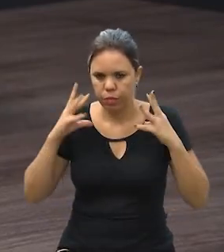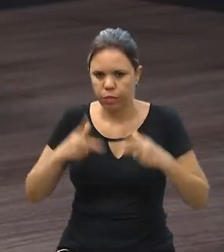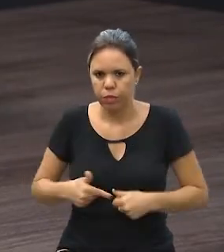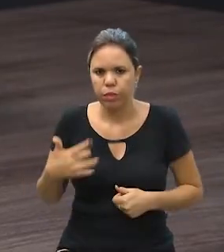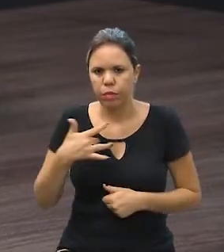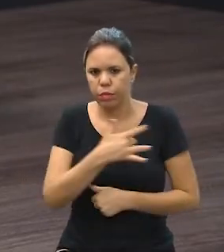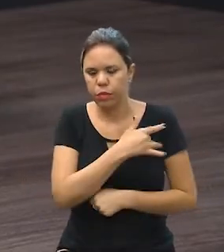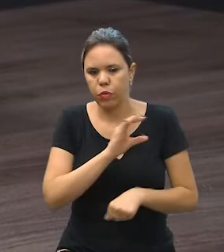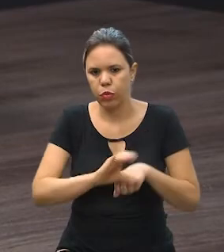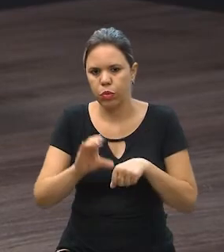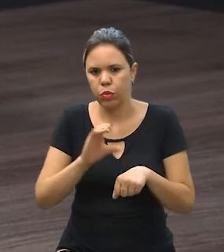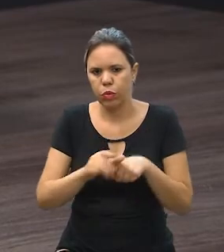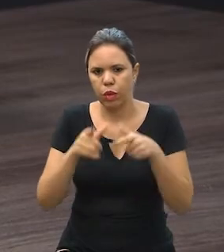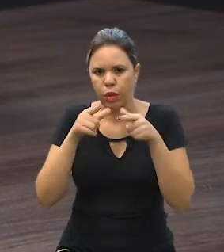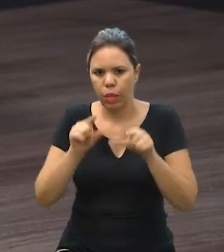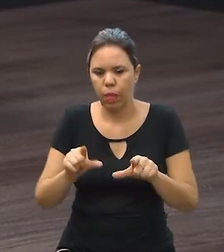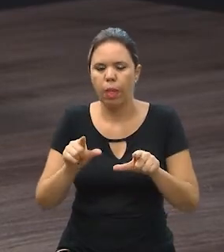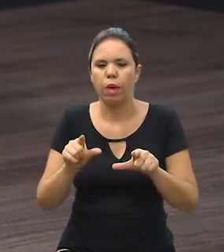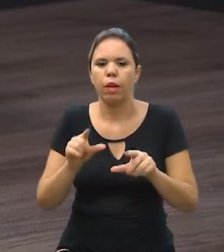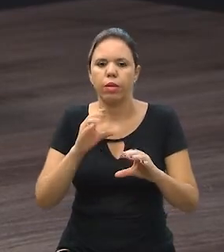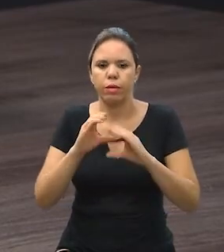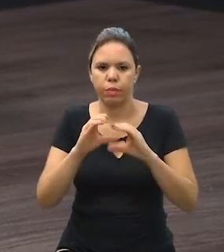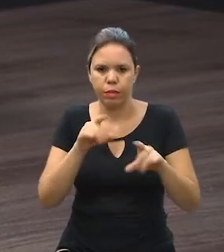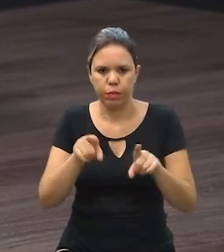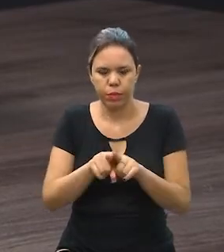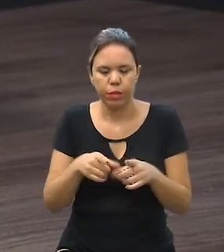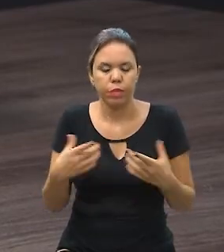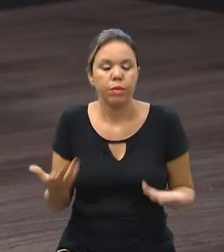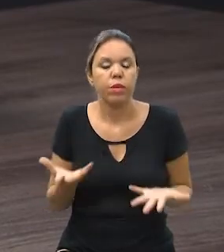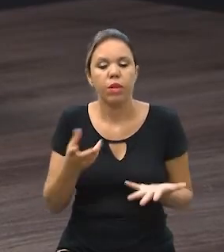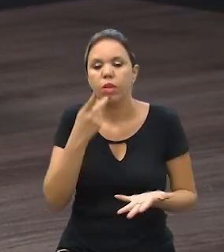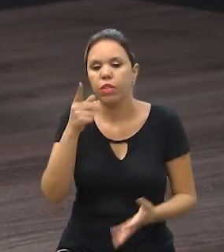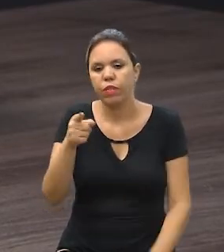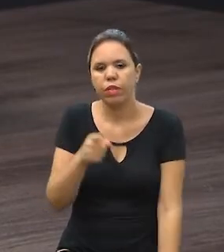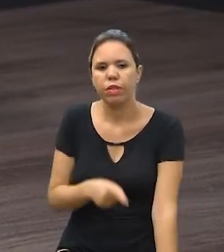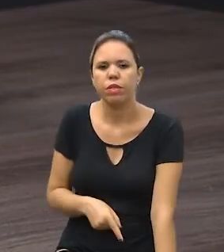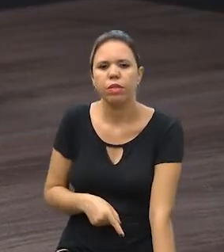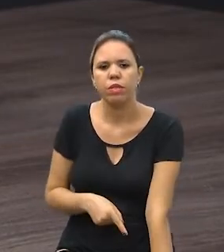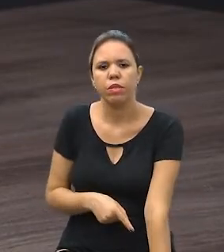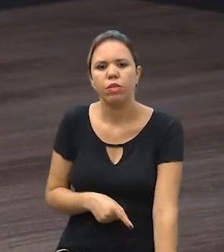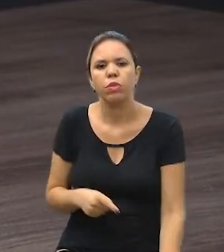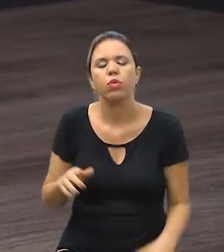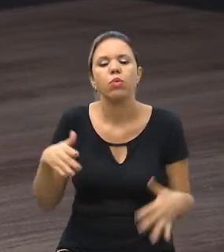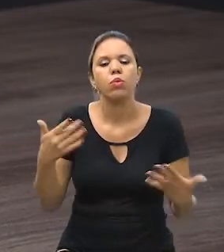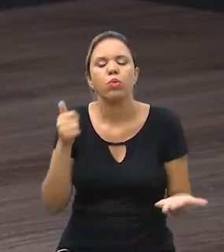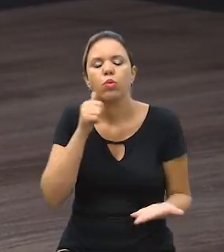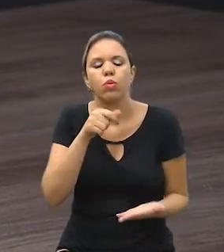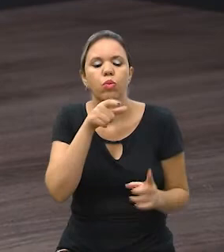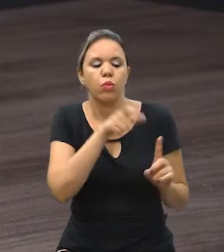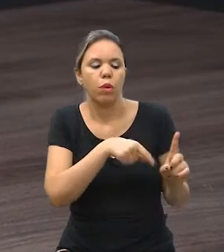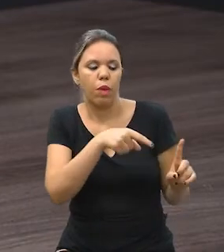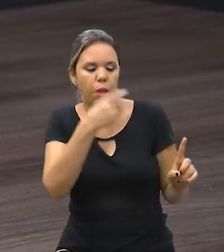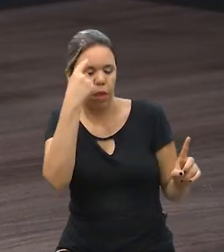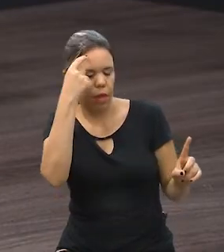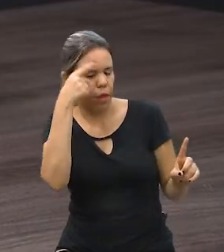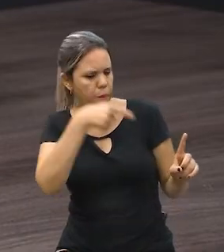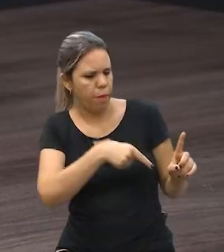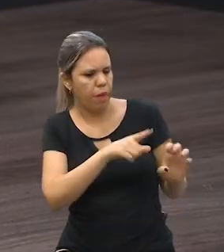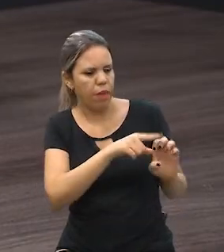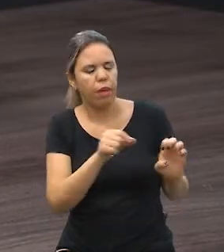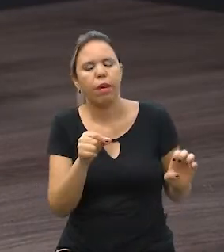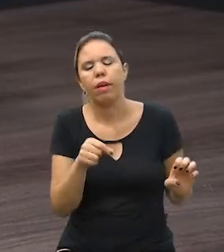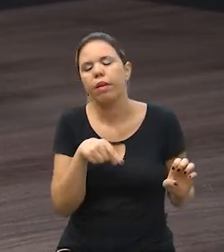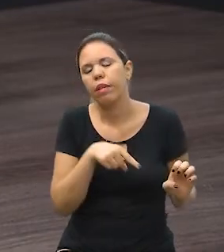pessoal, cursos de língua e intercâmbio. Então, eu queria que você falasse quando uma mulher pensa em